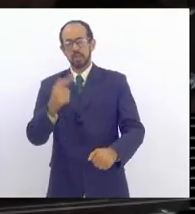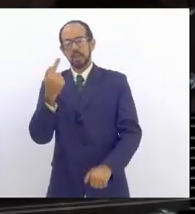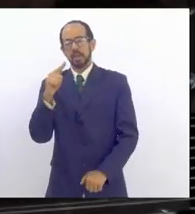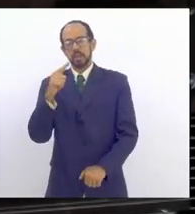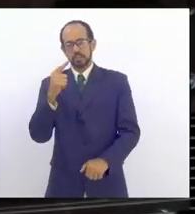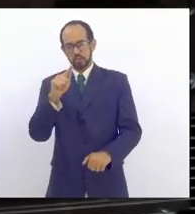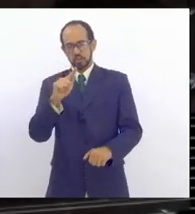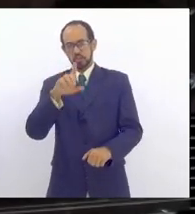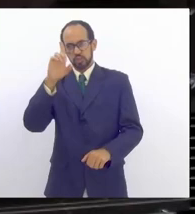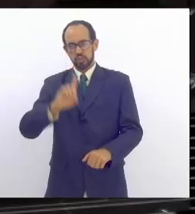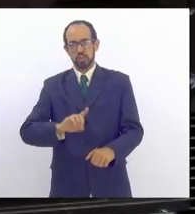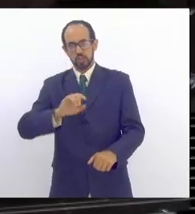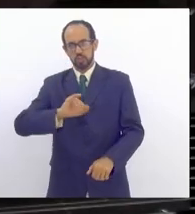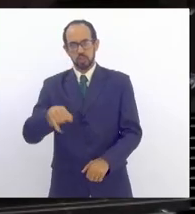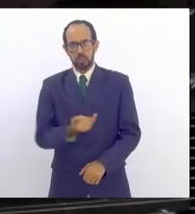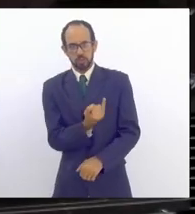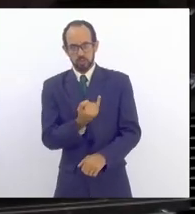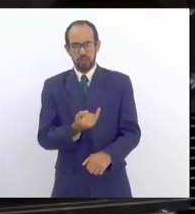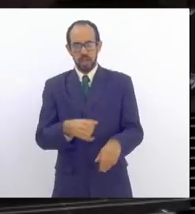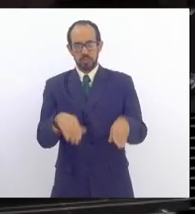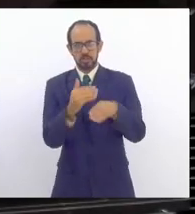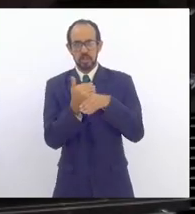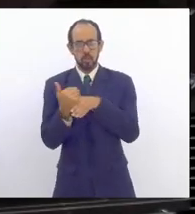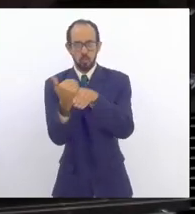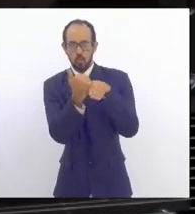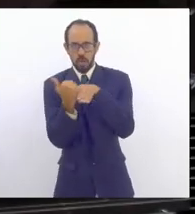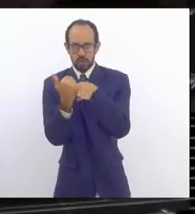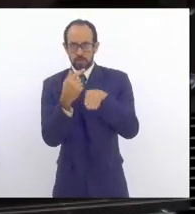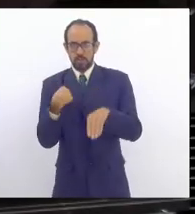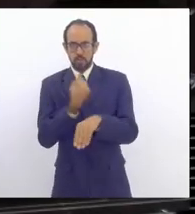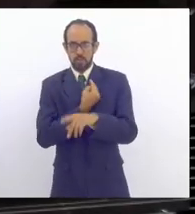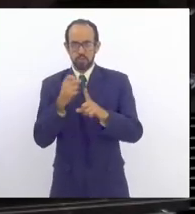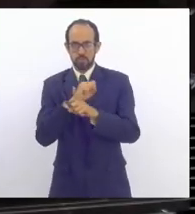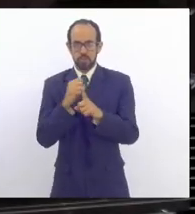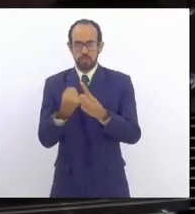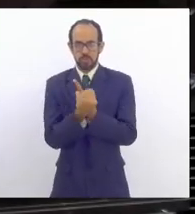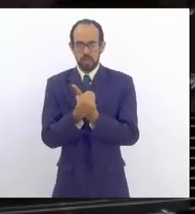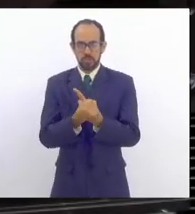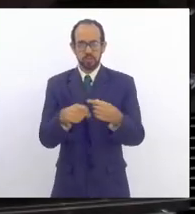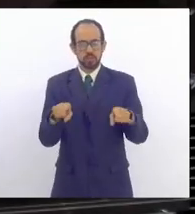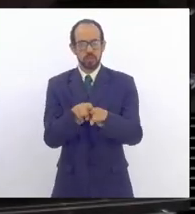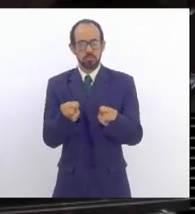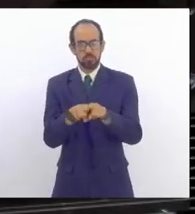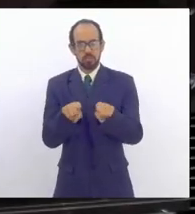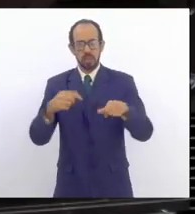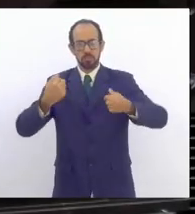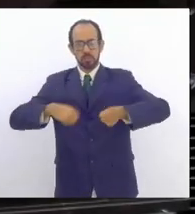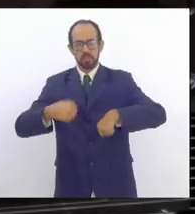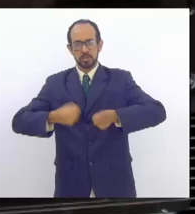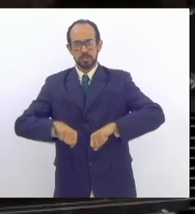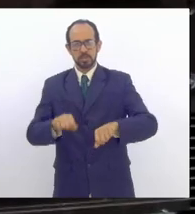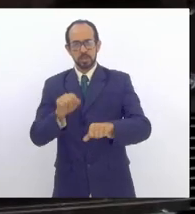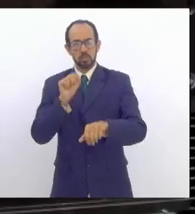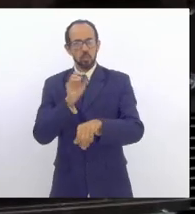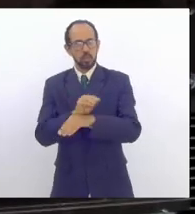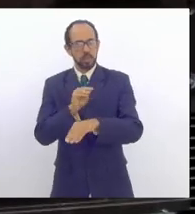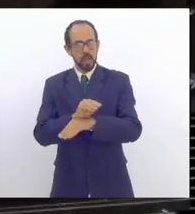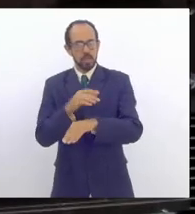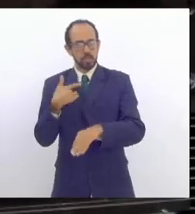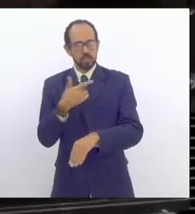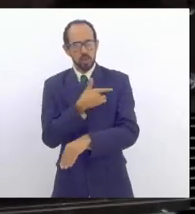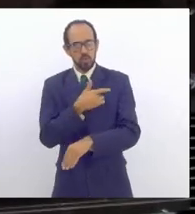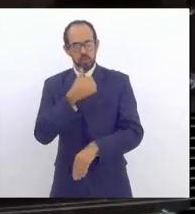direitos e oportunidades iguais na nossa sociedade. Também será preciso cuidar da saúde da mulher, porque